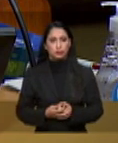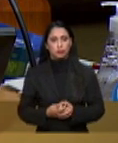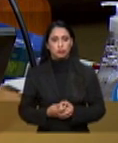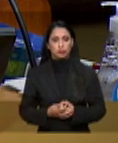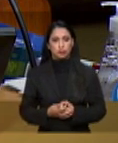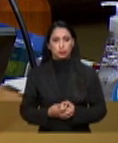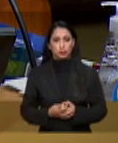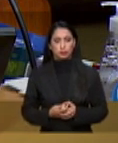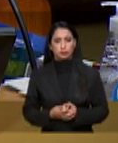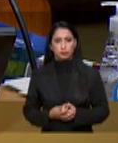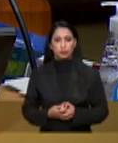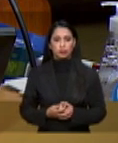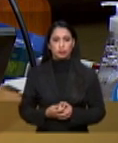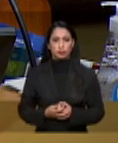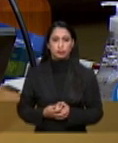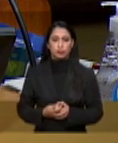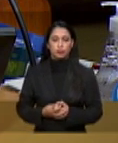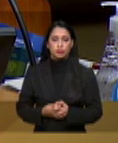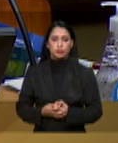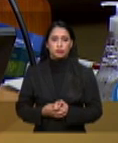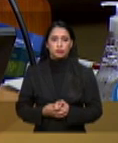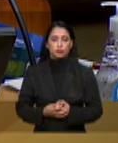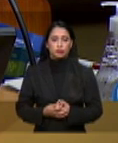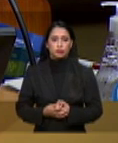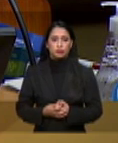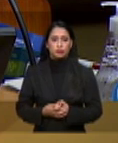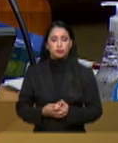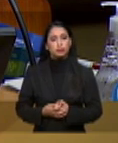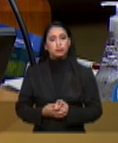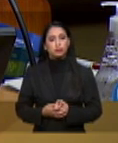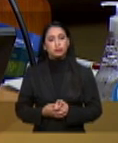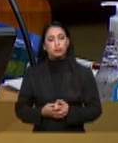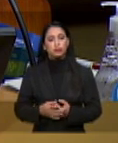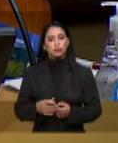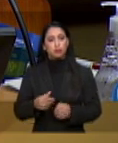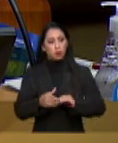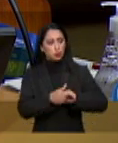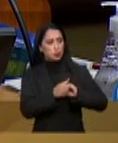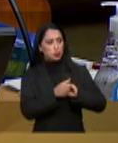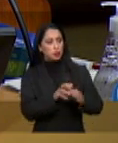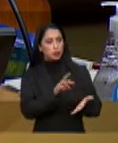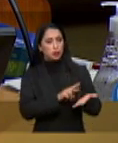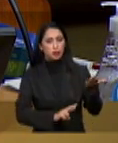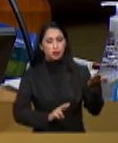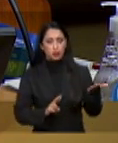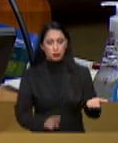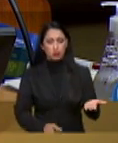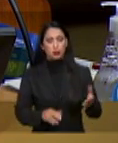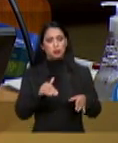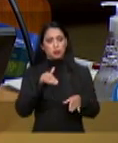aderir aqui ao relatório trazido por Sua Excelência, ministro Nunes Marques, a quem cumprimento pelo voto de